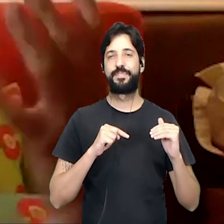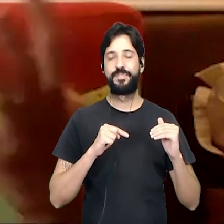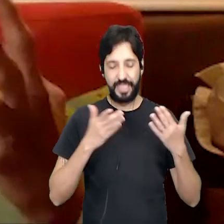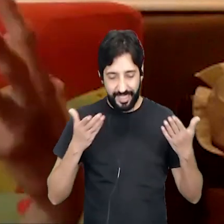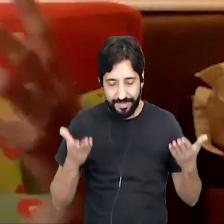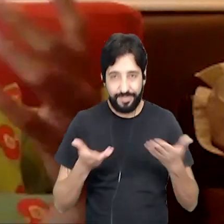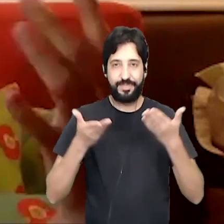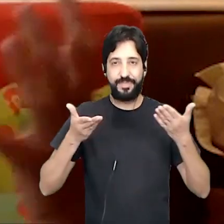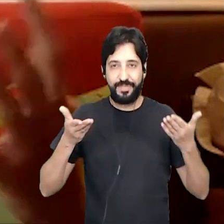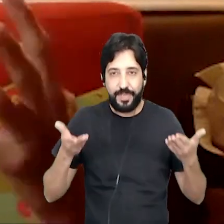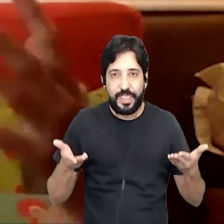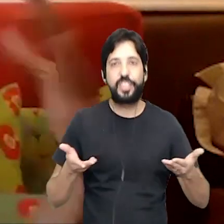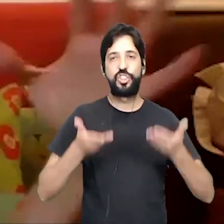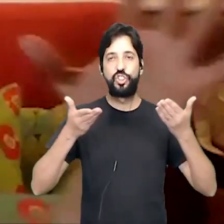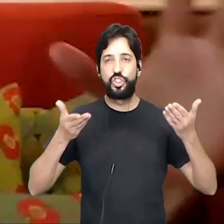sendo